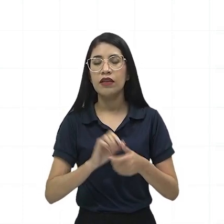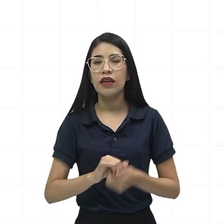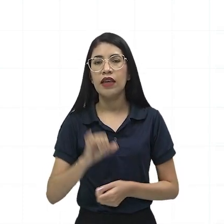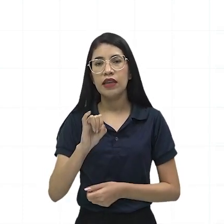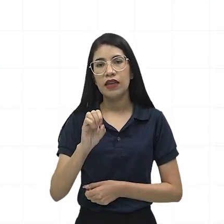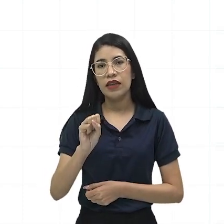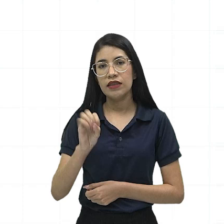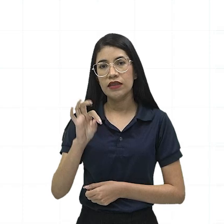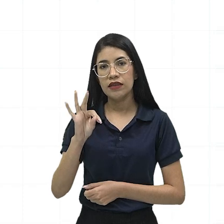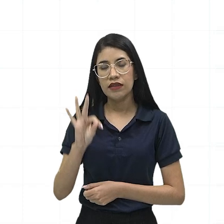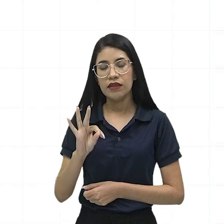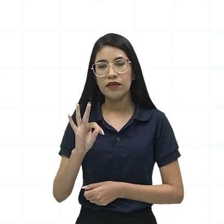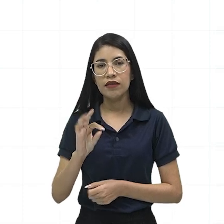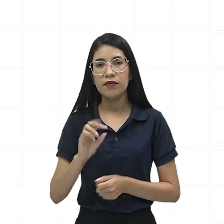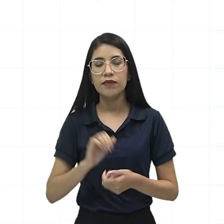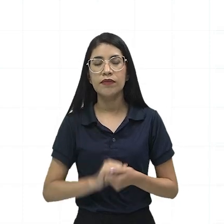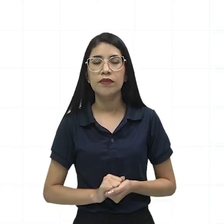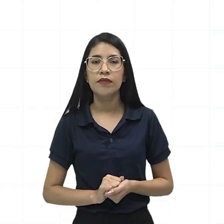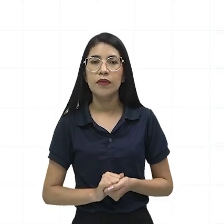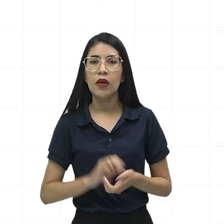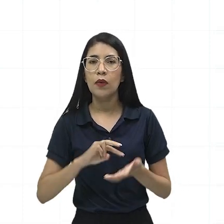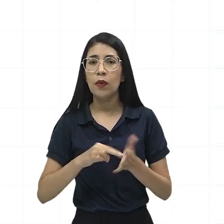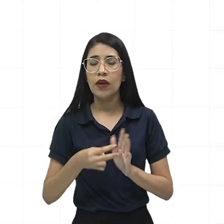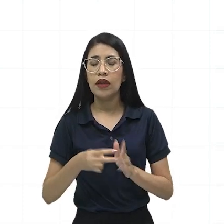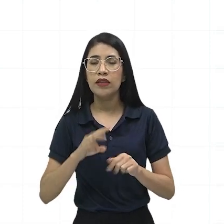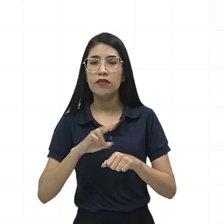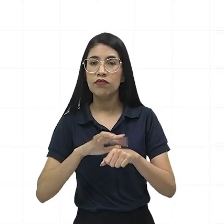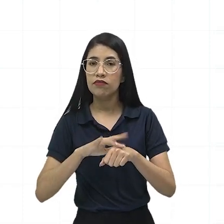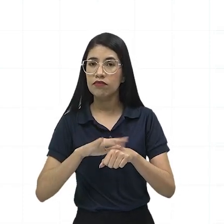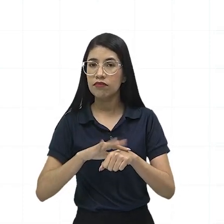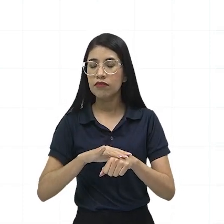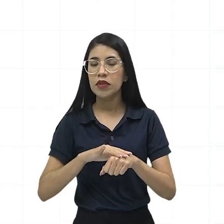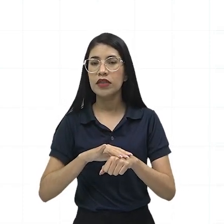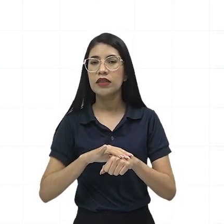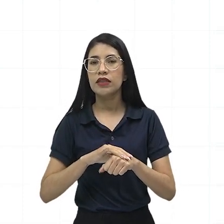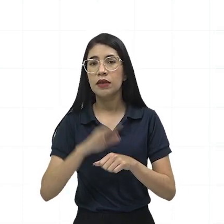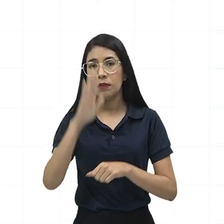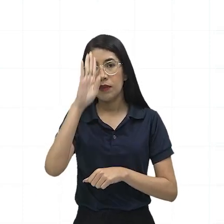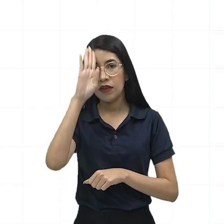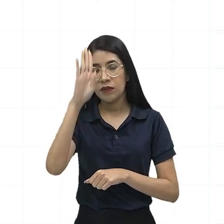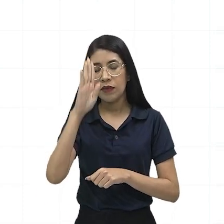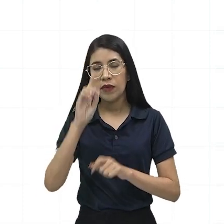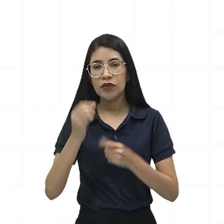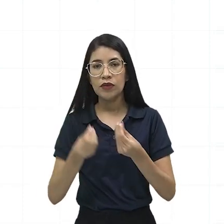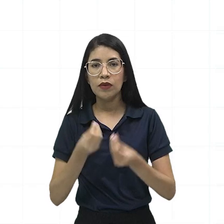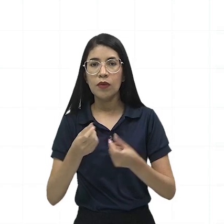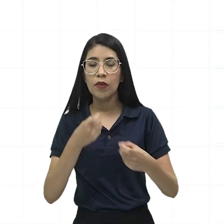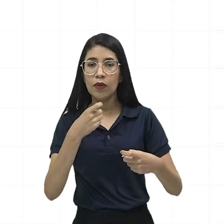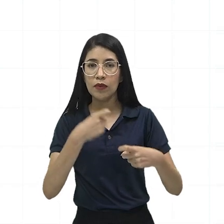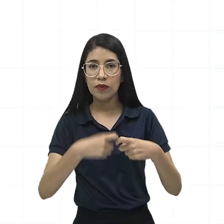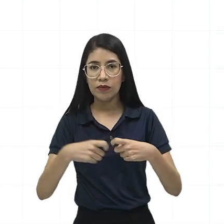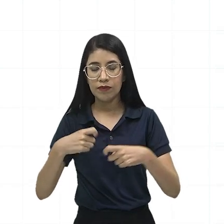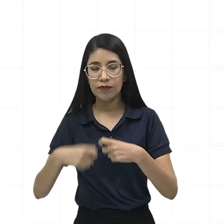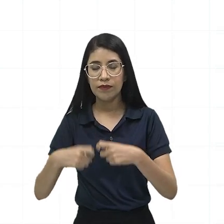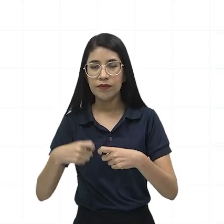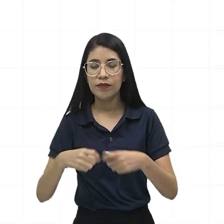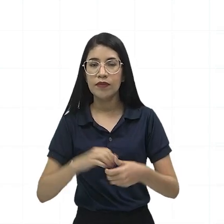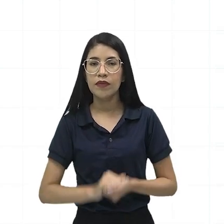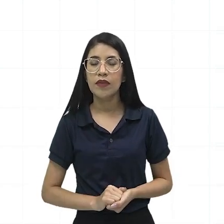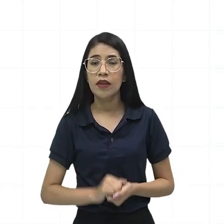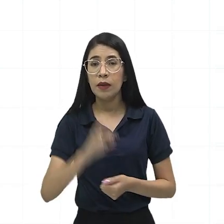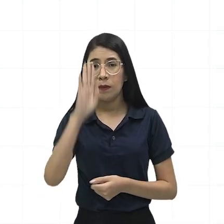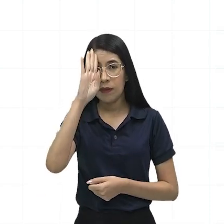as ISTs. São infecções transmitidas principalmente por meio do contato sexual. Quando eu